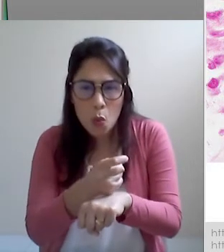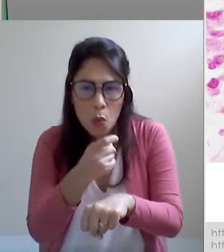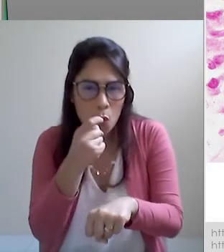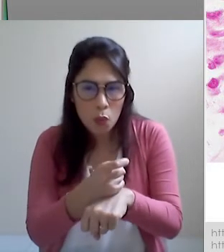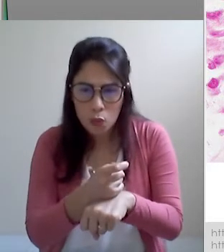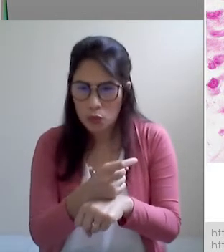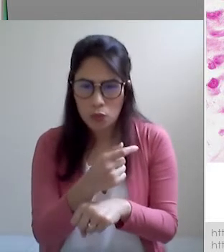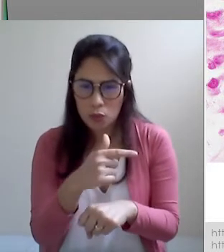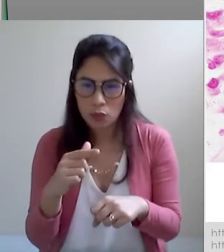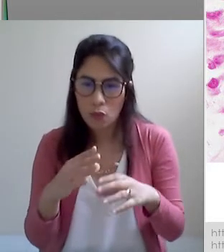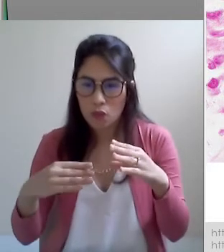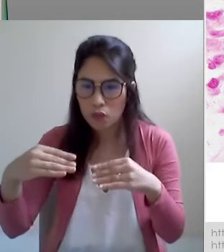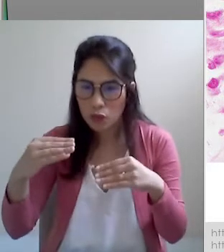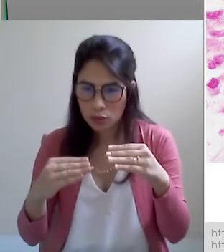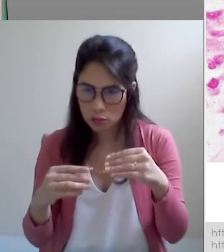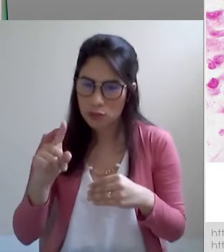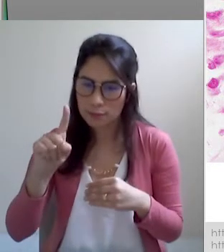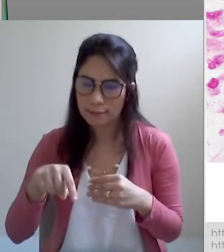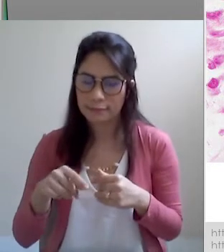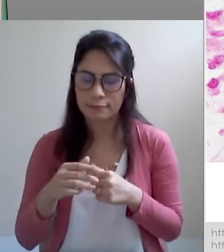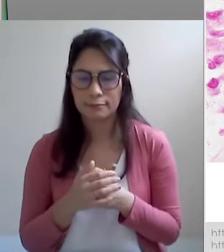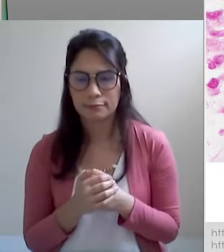altamente mineralizado quando se forma.